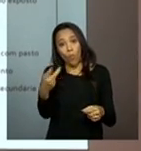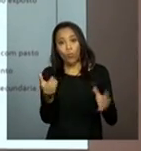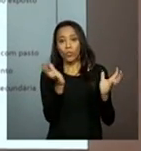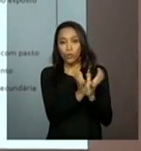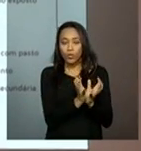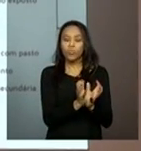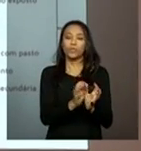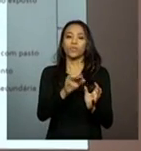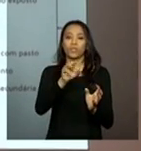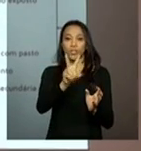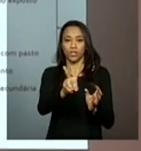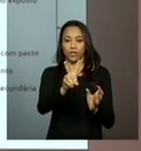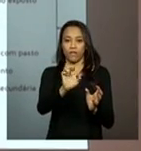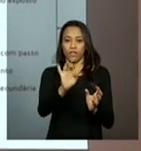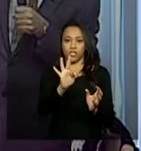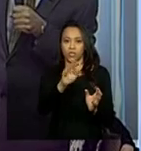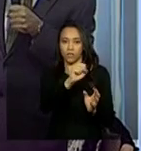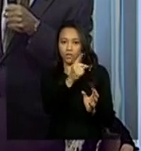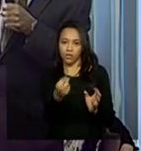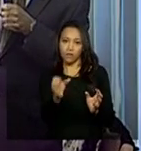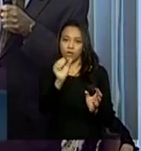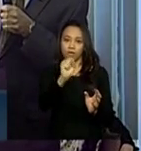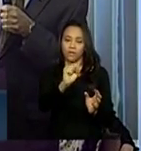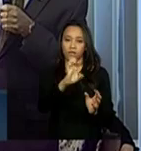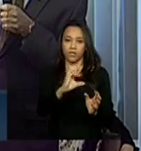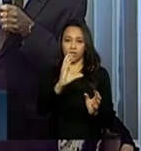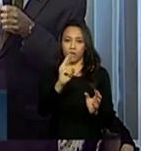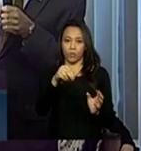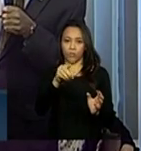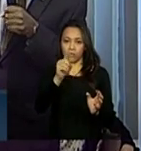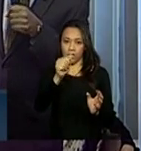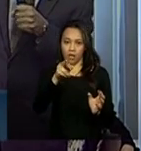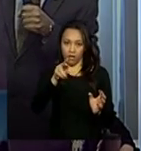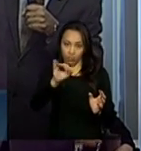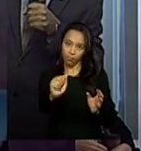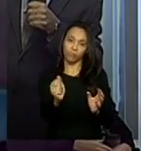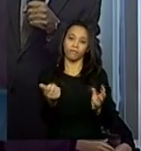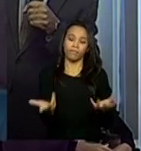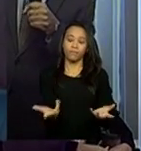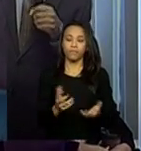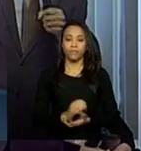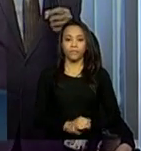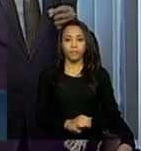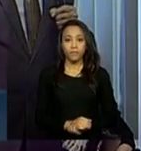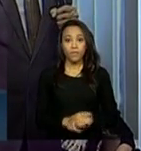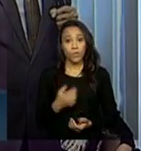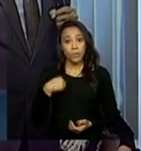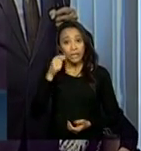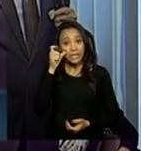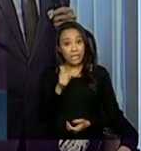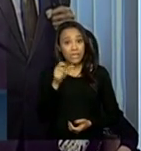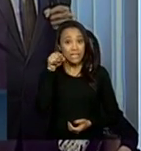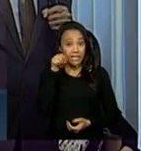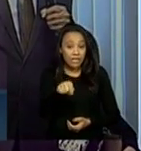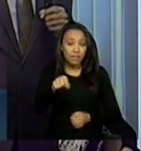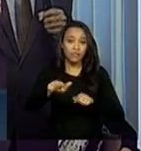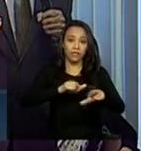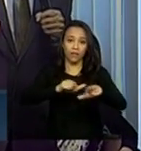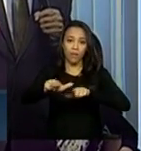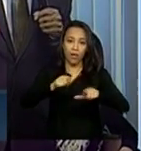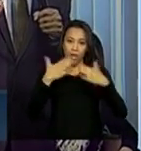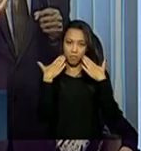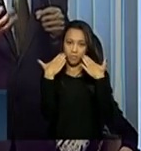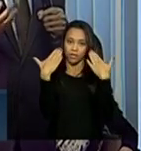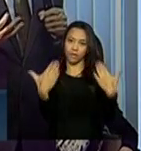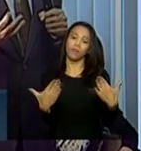aquelas áreas onde a floresta retoma rapidamente o espaço. O interessante desse trabalho é que ele